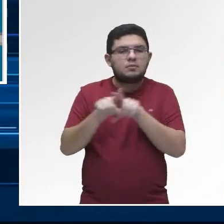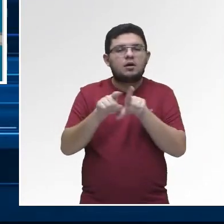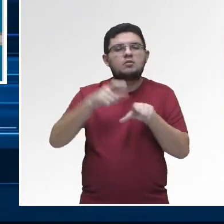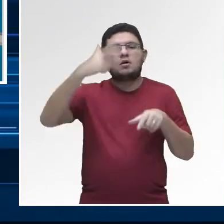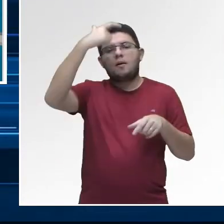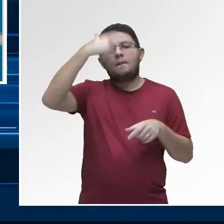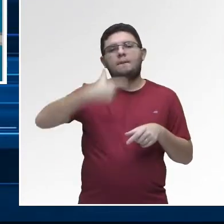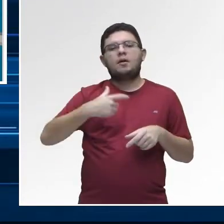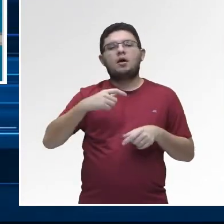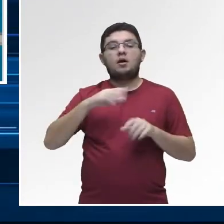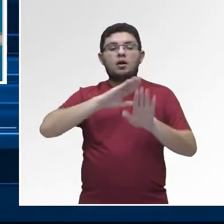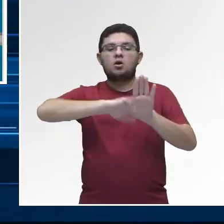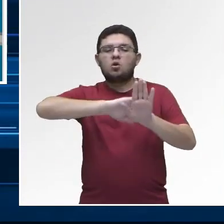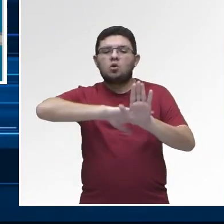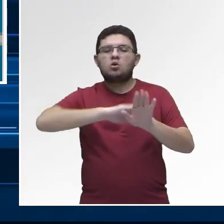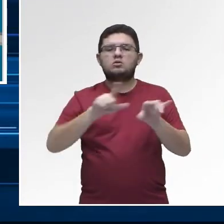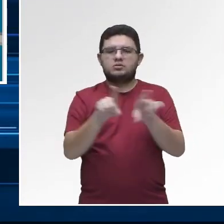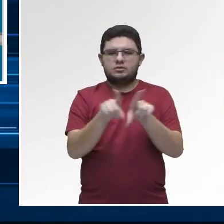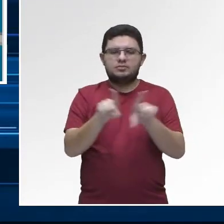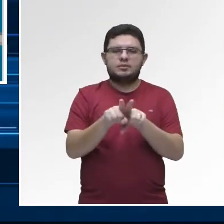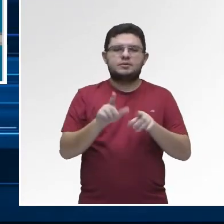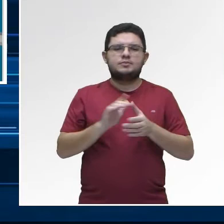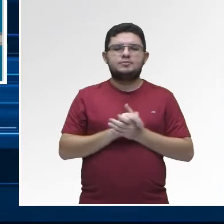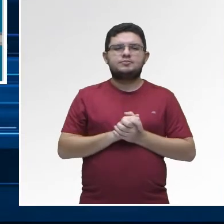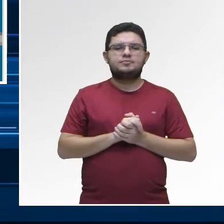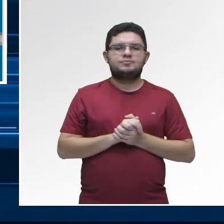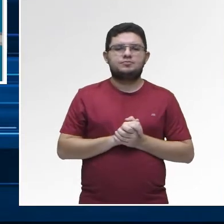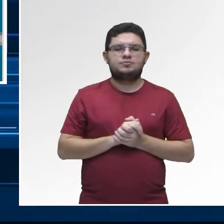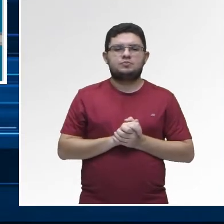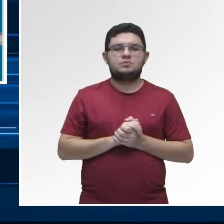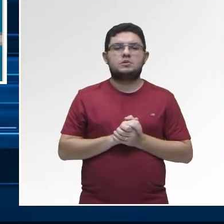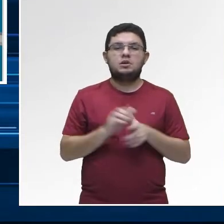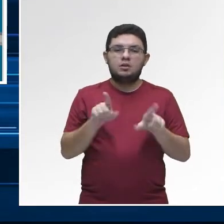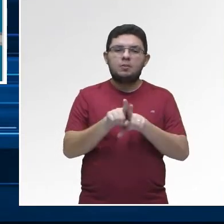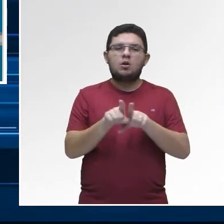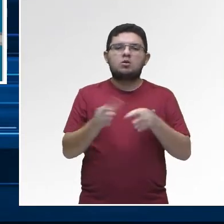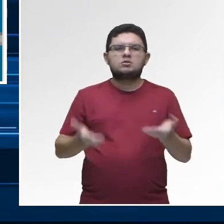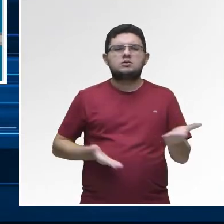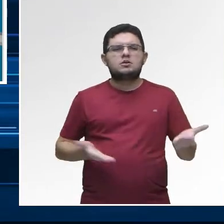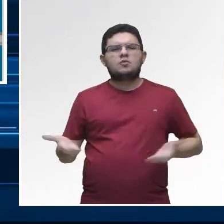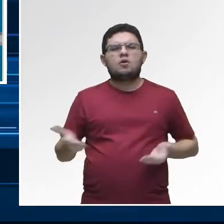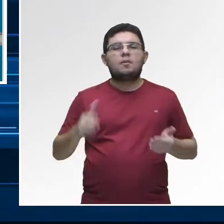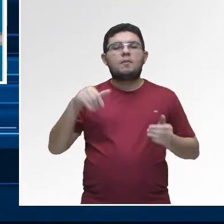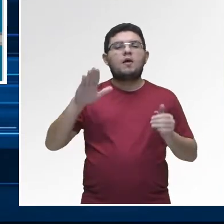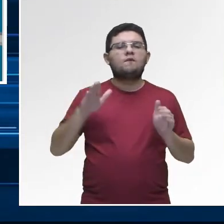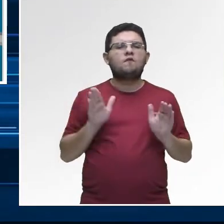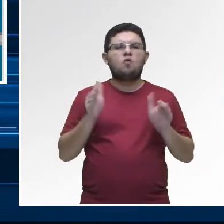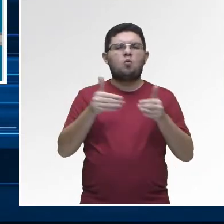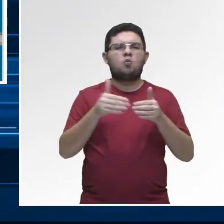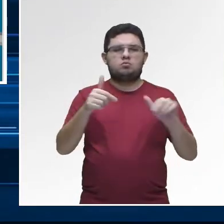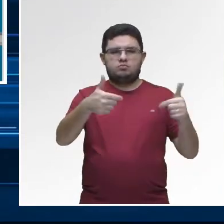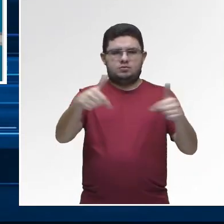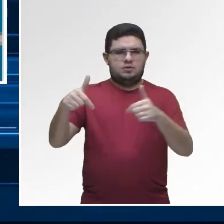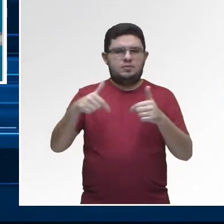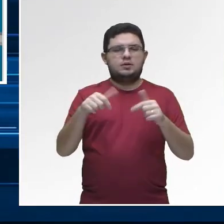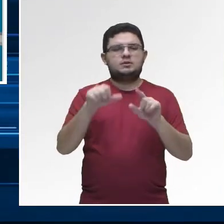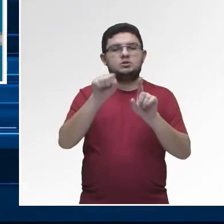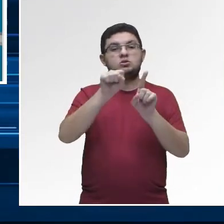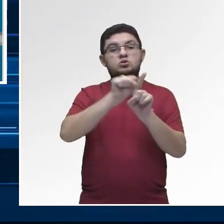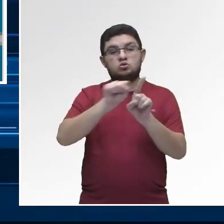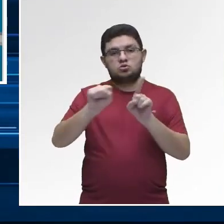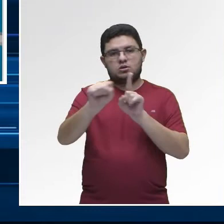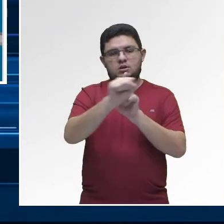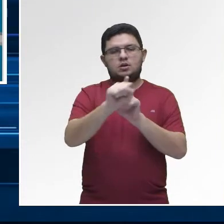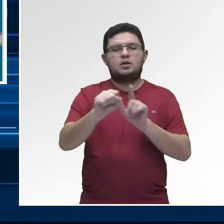né? E os servos, que eram a grande força de trabalho da sociedade feudal. E aí nós